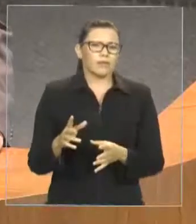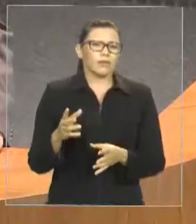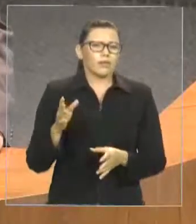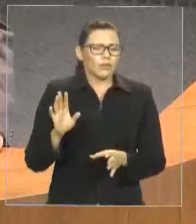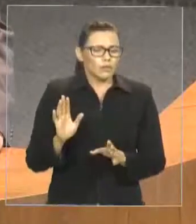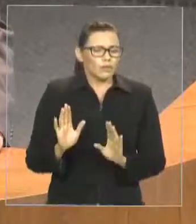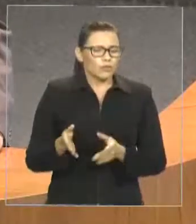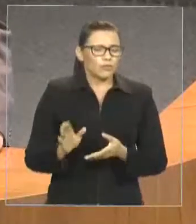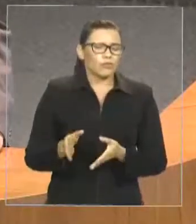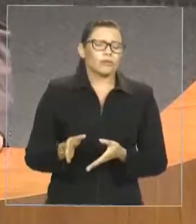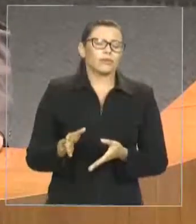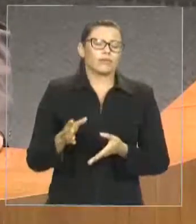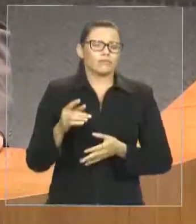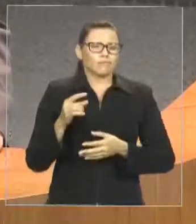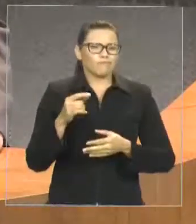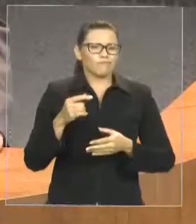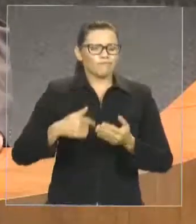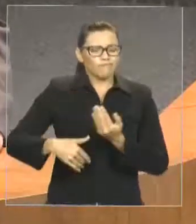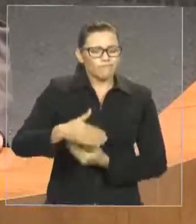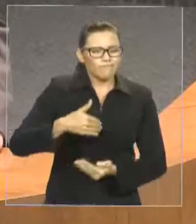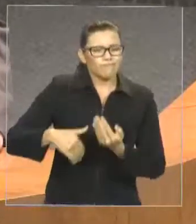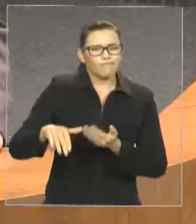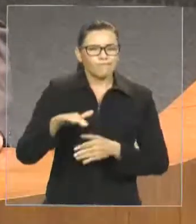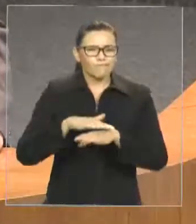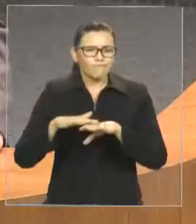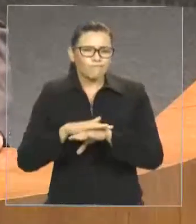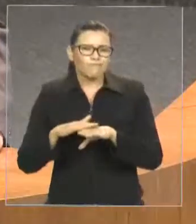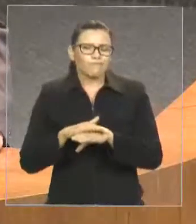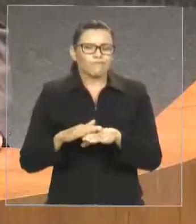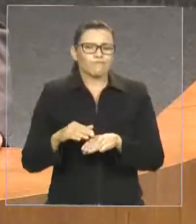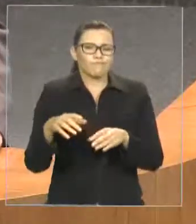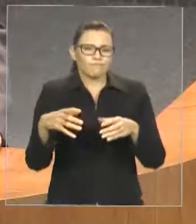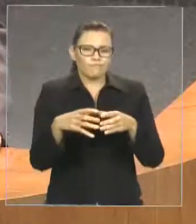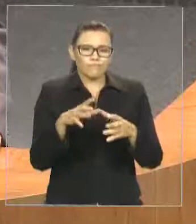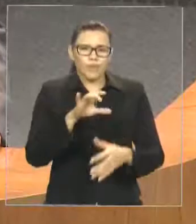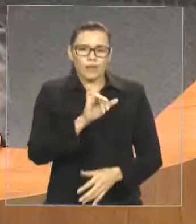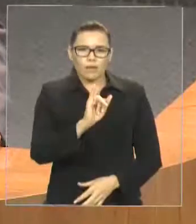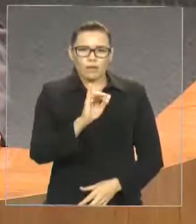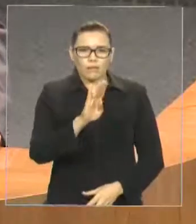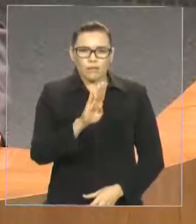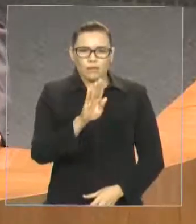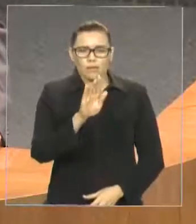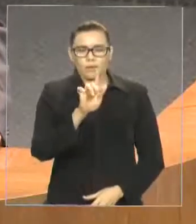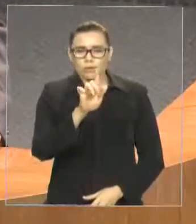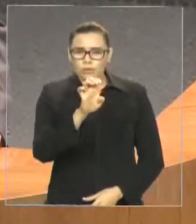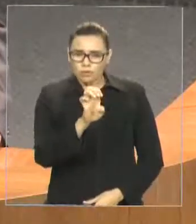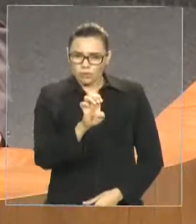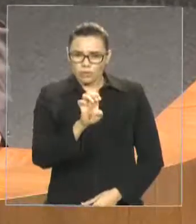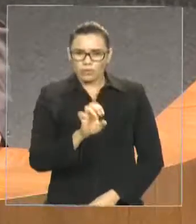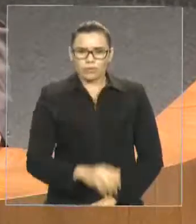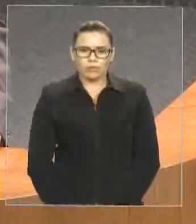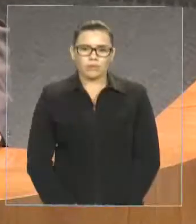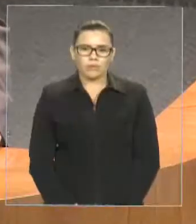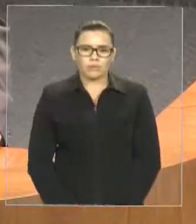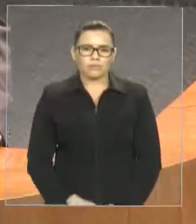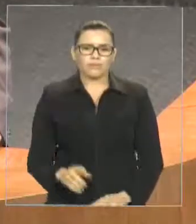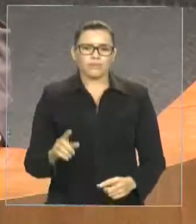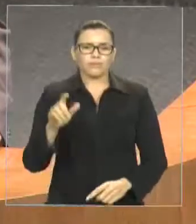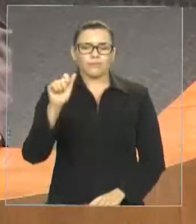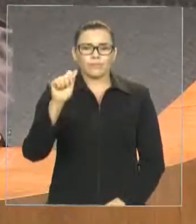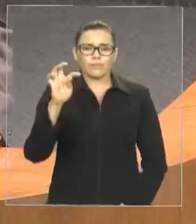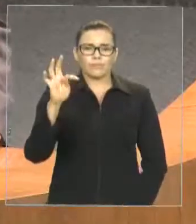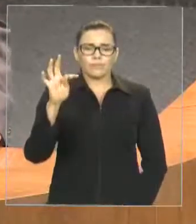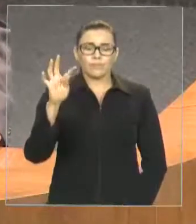avançar também na regularização das divisas territoriais entre os municípios, que são Alto Alegre do